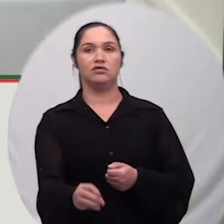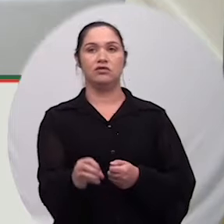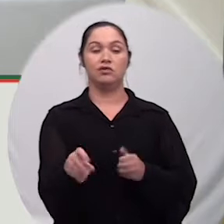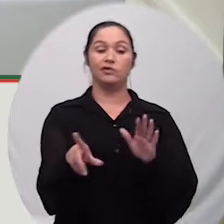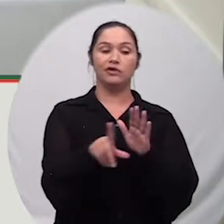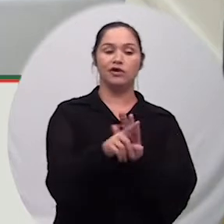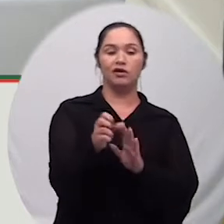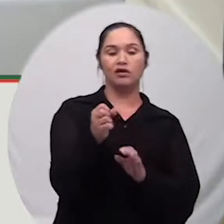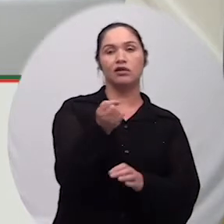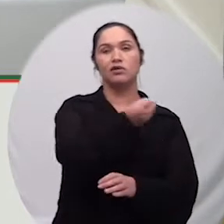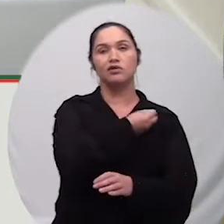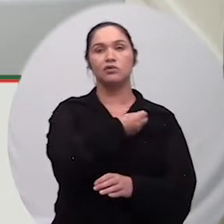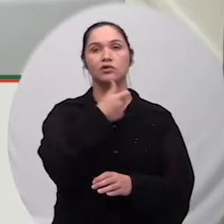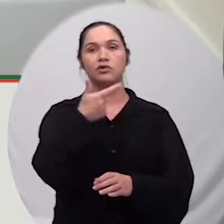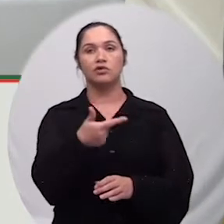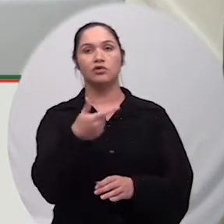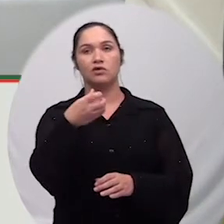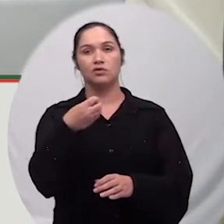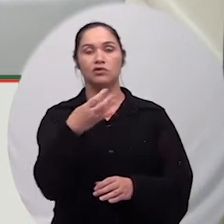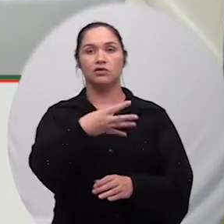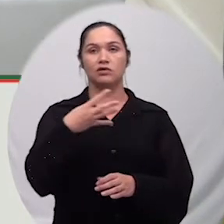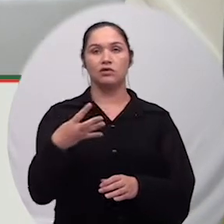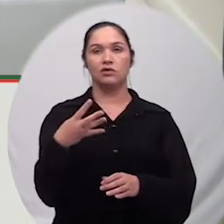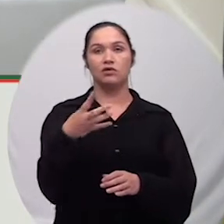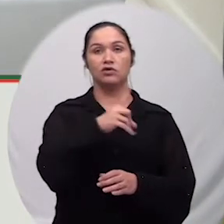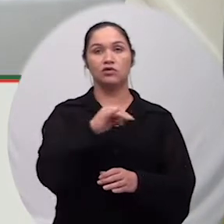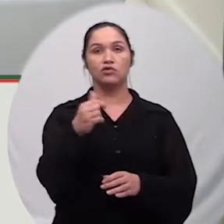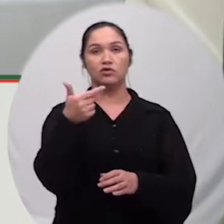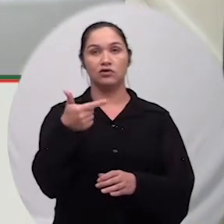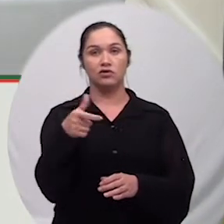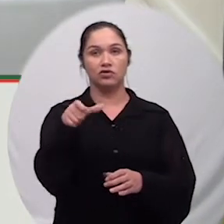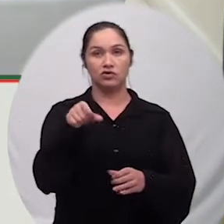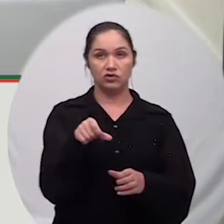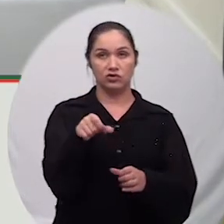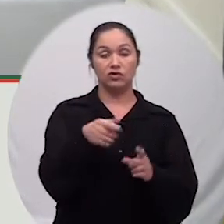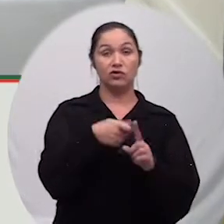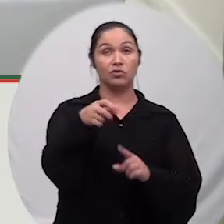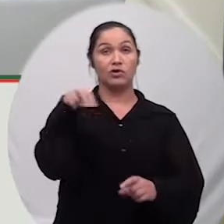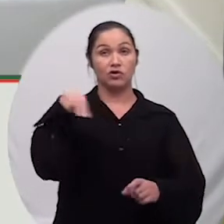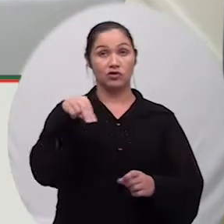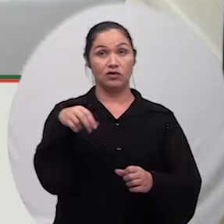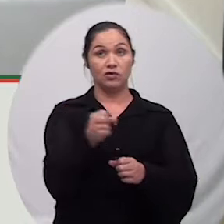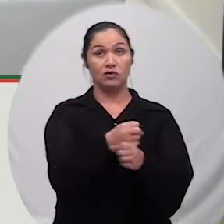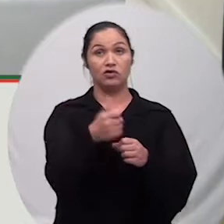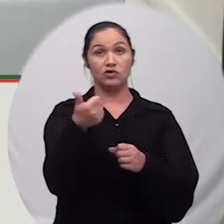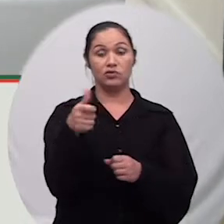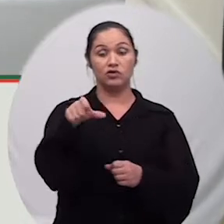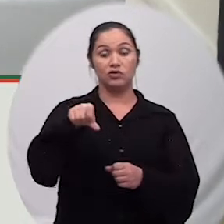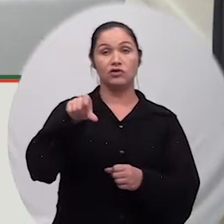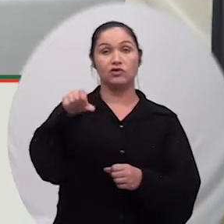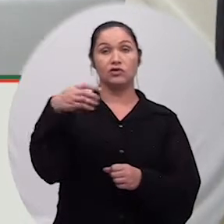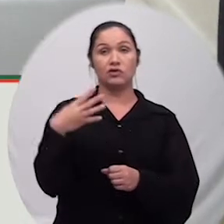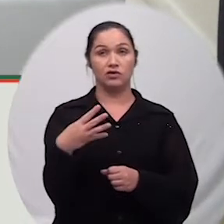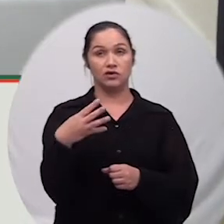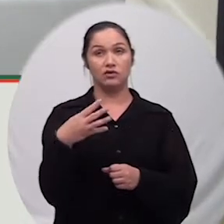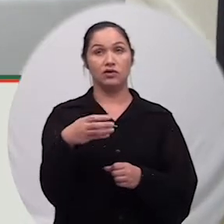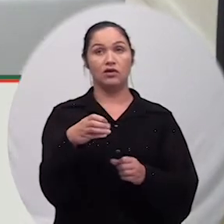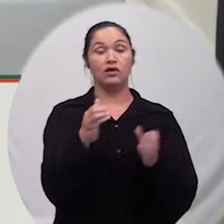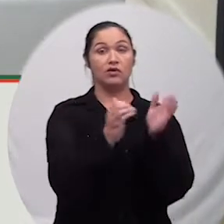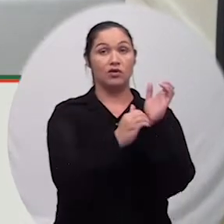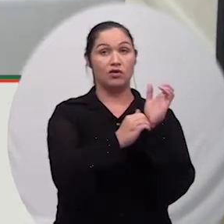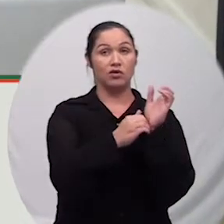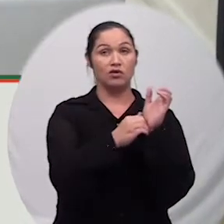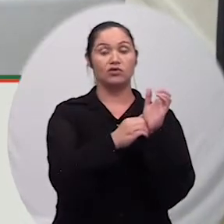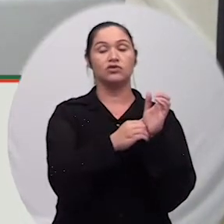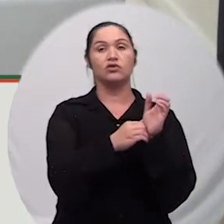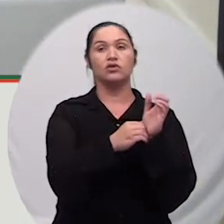Lei 2044, de 29 de novembro de 1984, Código Tributário Municipal. A